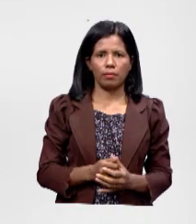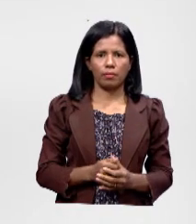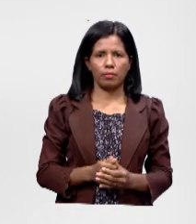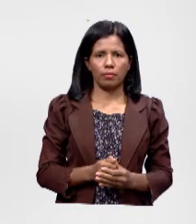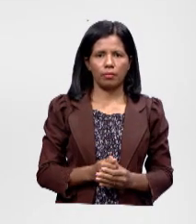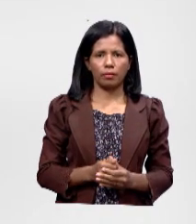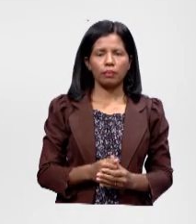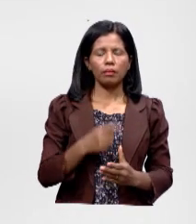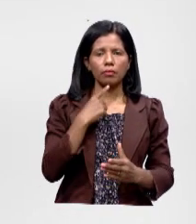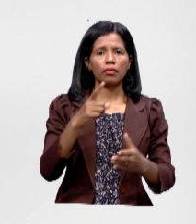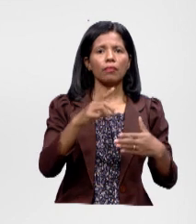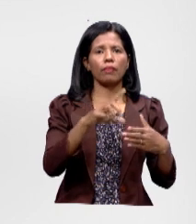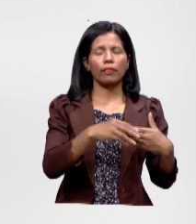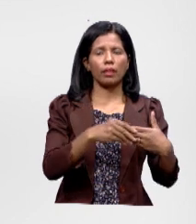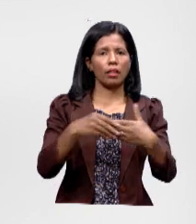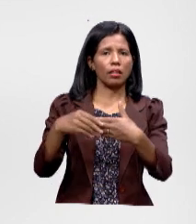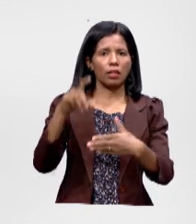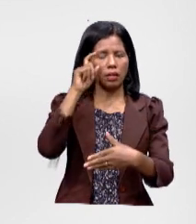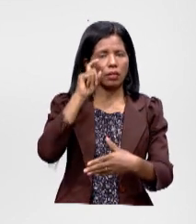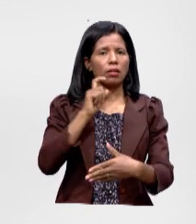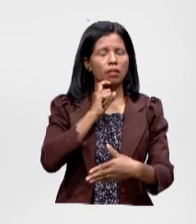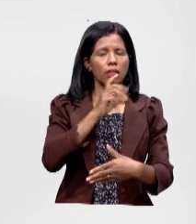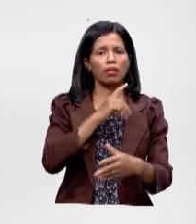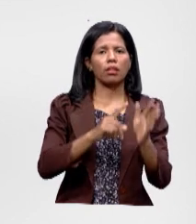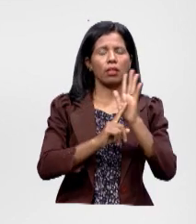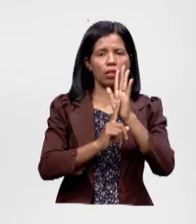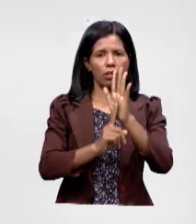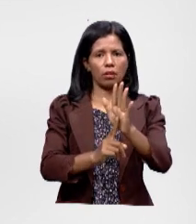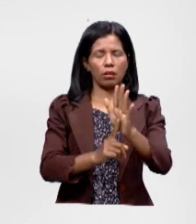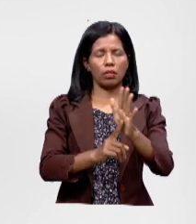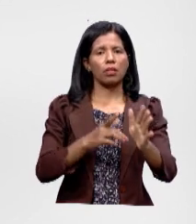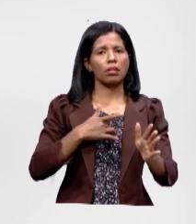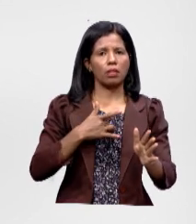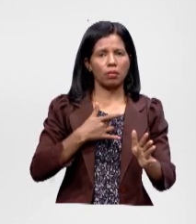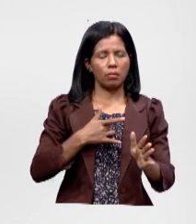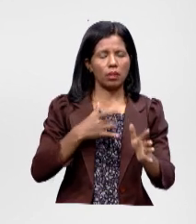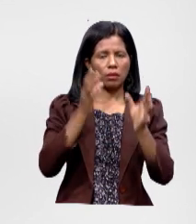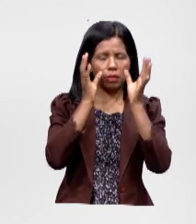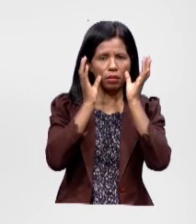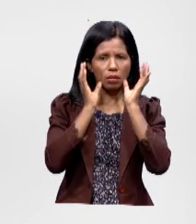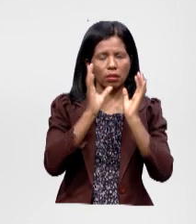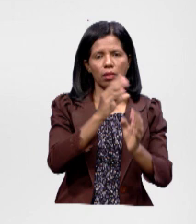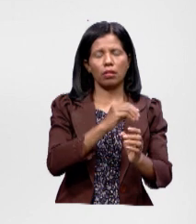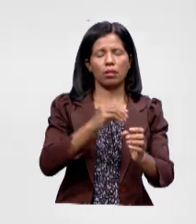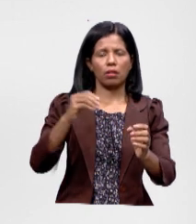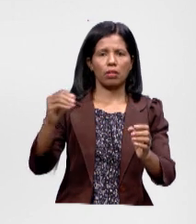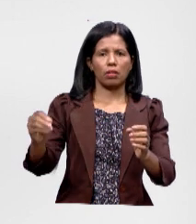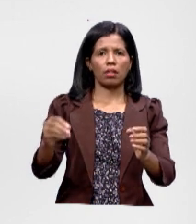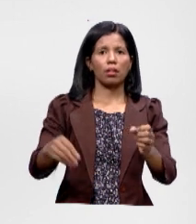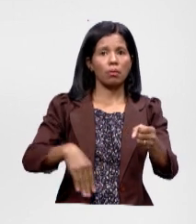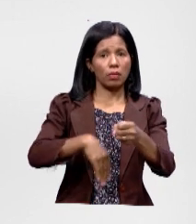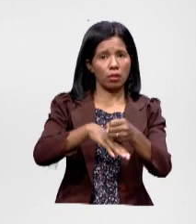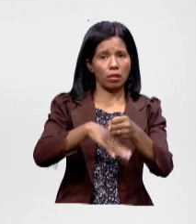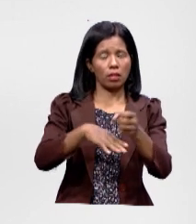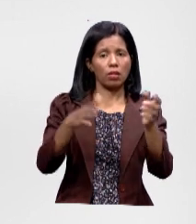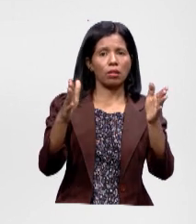Além de nemos, líder nacional Cairala Sarana Guzmão, ha to amo sentimento triste ba legendário futebol Pelé, nebe finalais